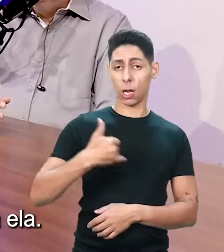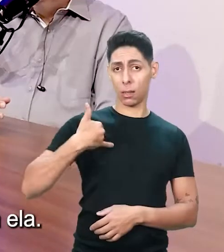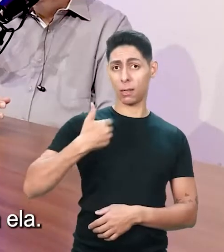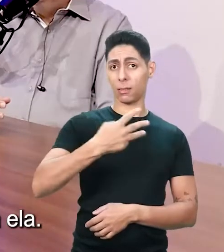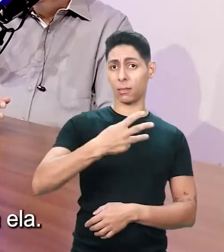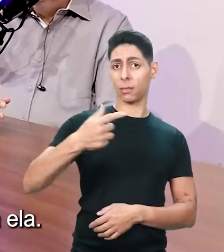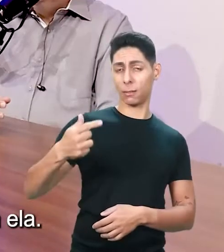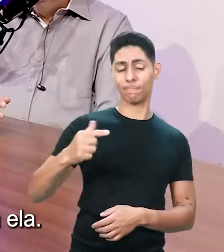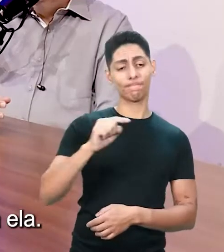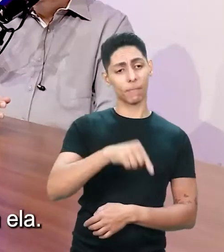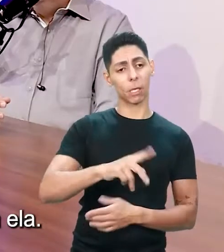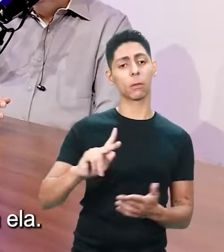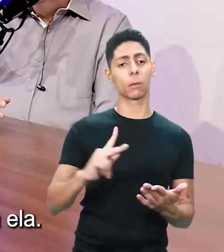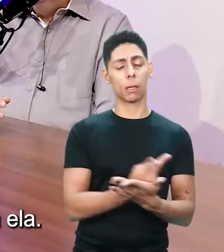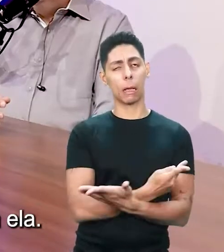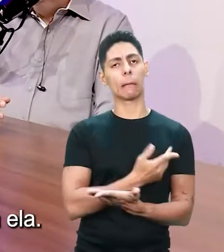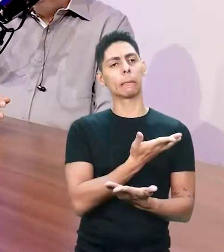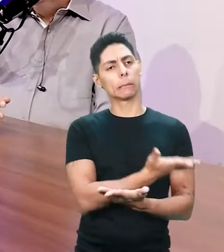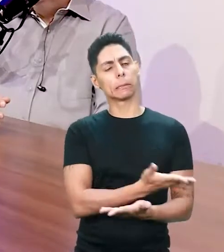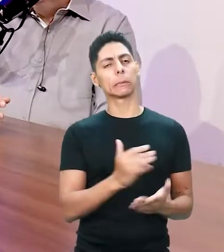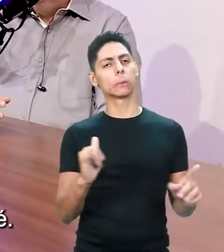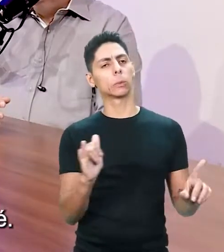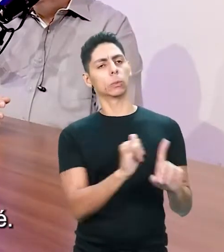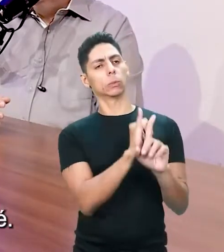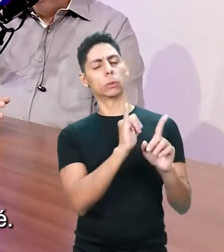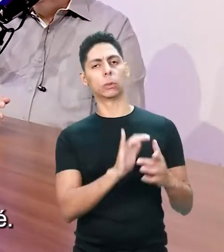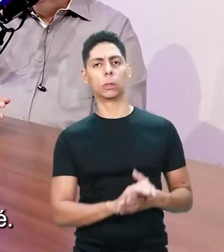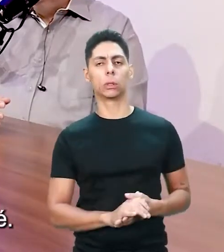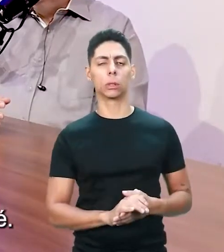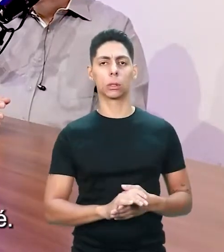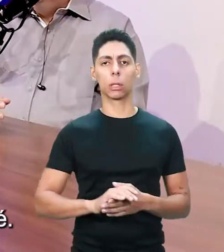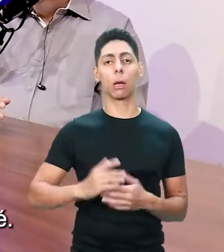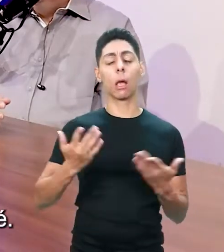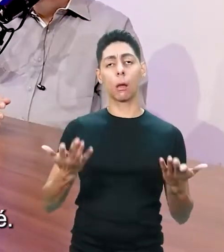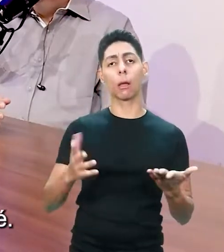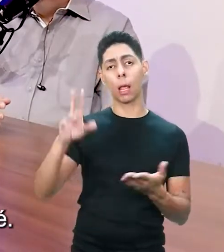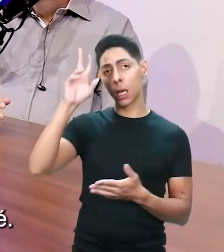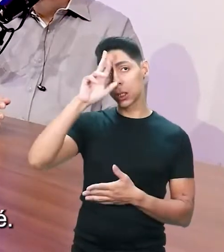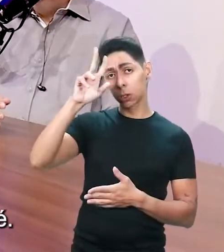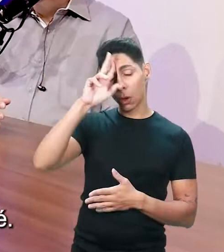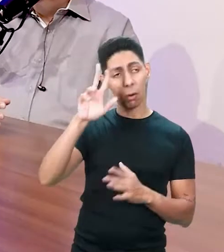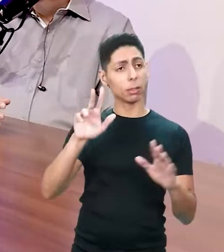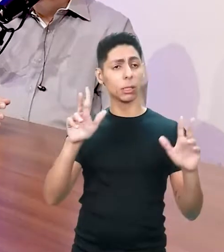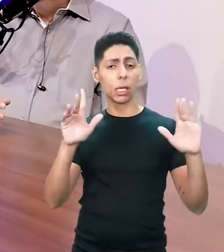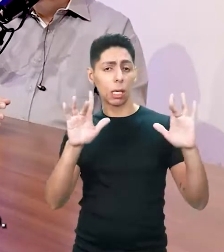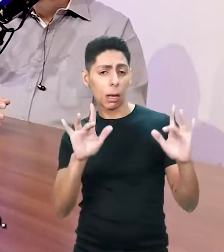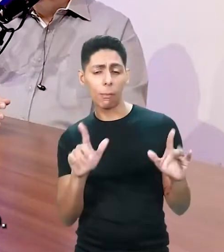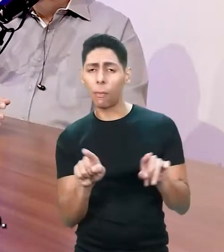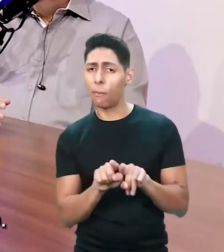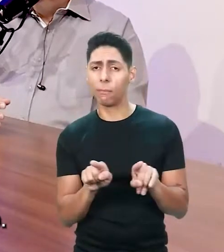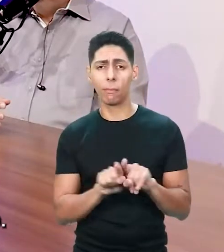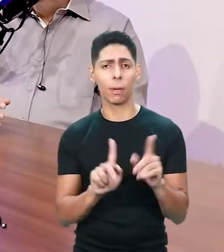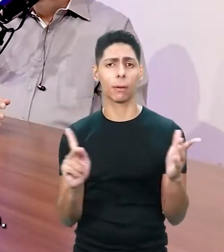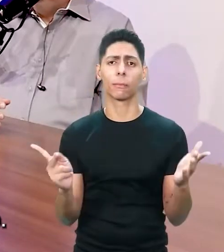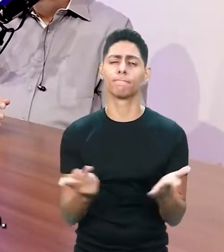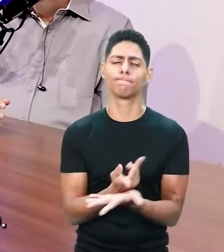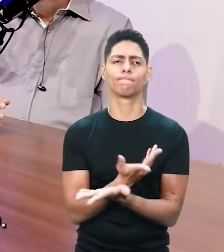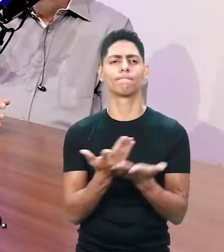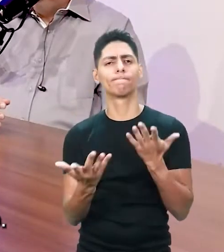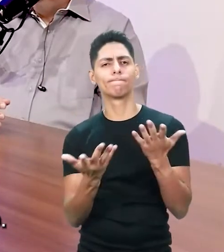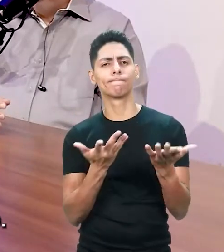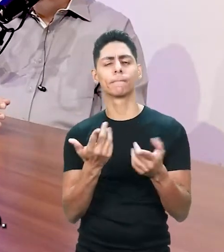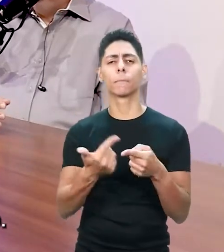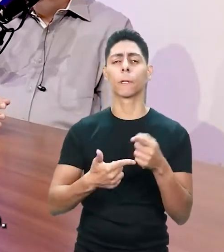hoje ela fica envergonhada quando acontece uma situação dessas com ela. E a história do namoro era isso também, né? Porque eu tinha